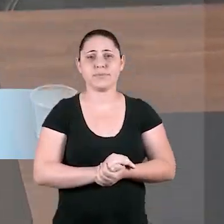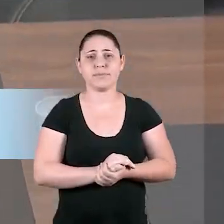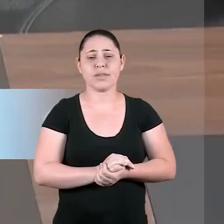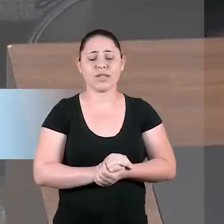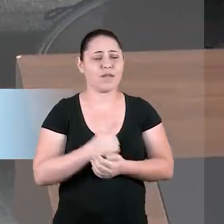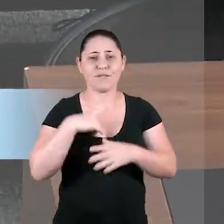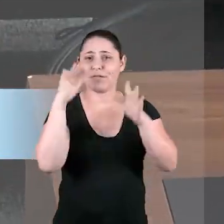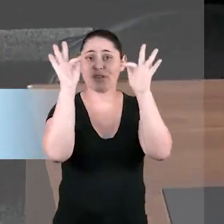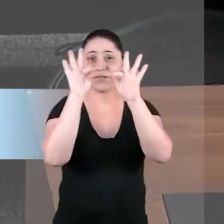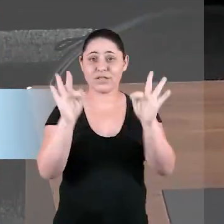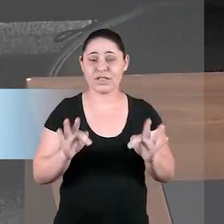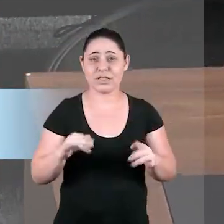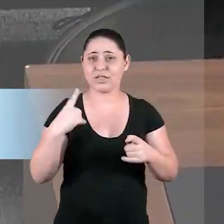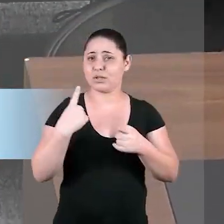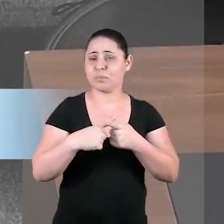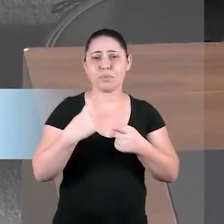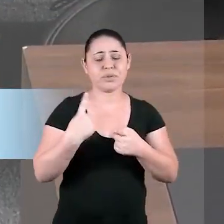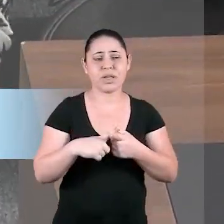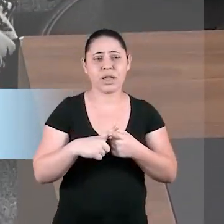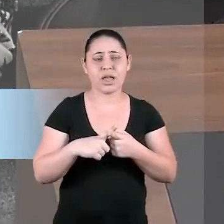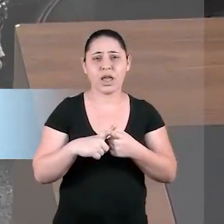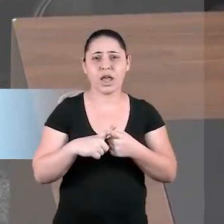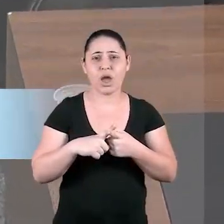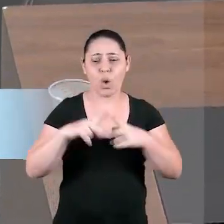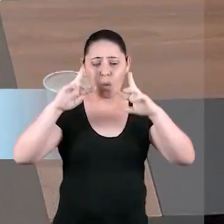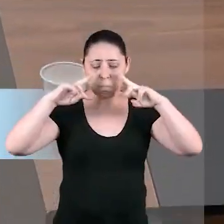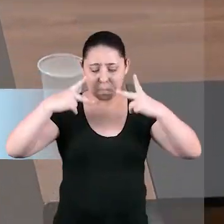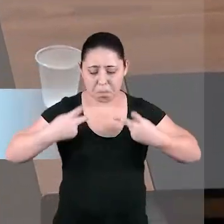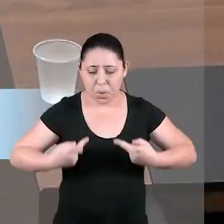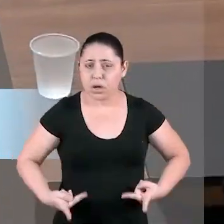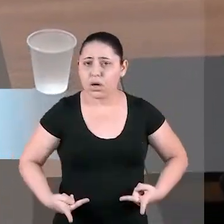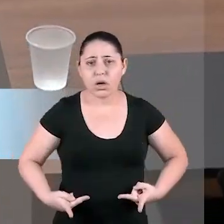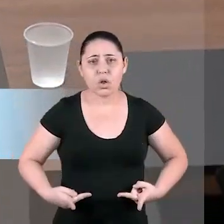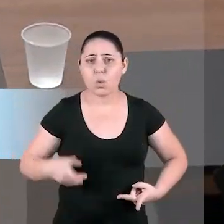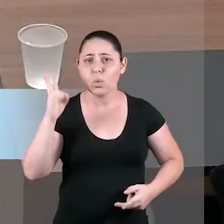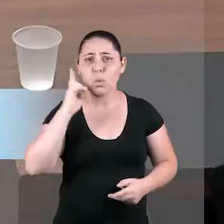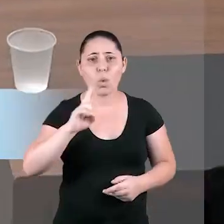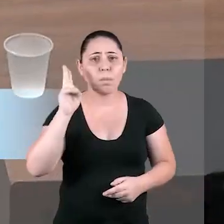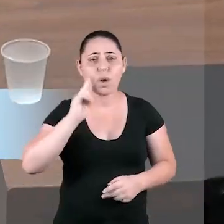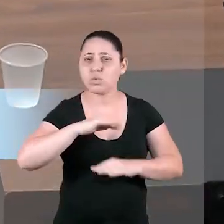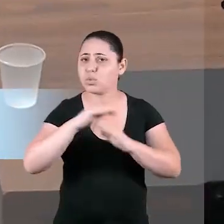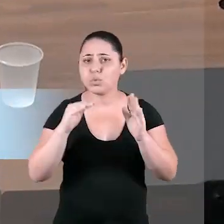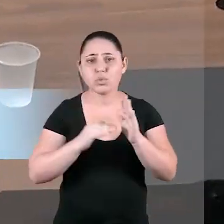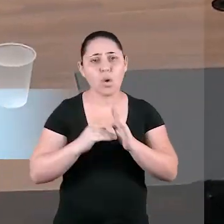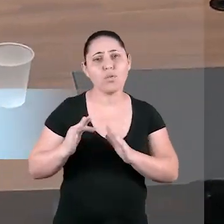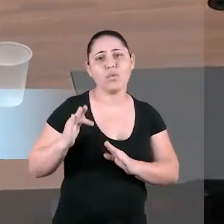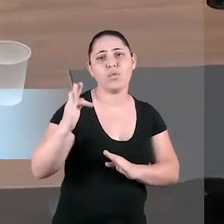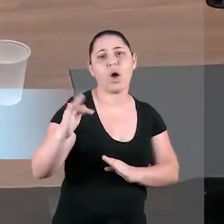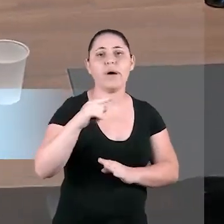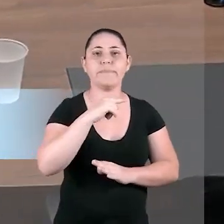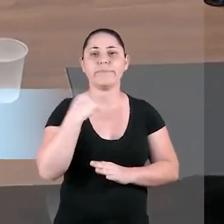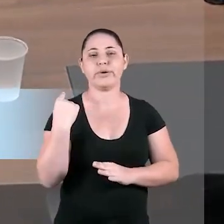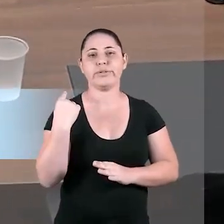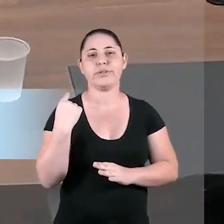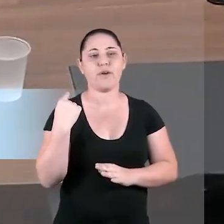Então, aí a gente fica feliz, porque a finitude é humana, isso é humano, nós não podemos fugir disso.